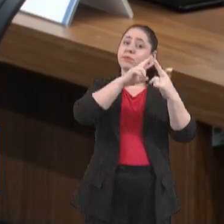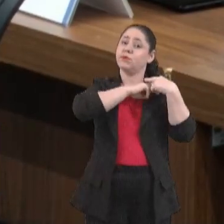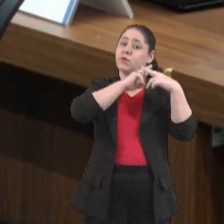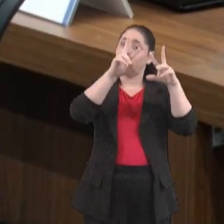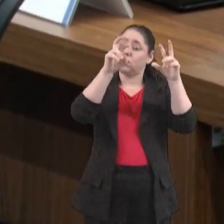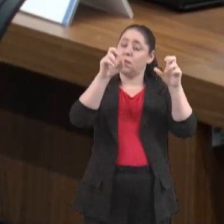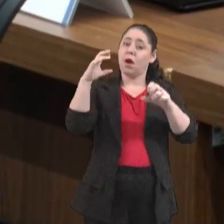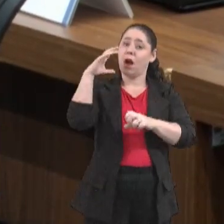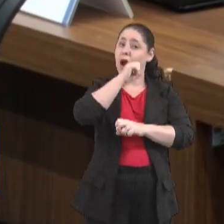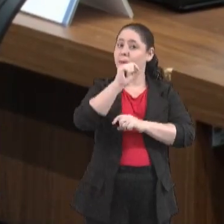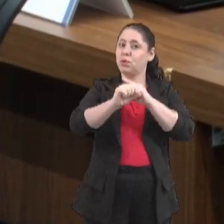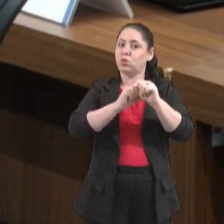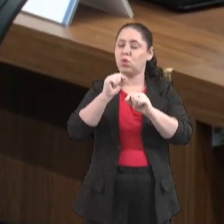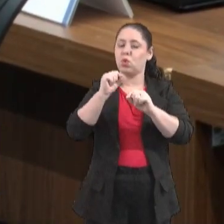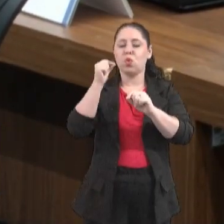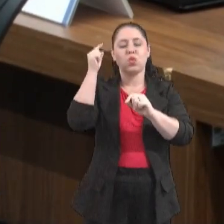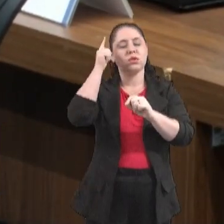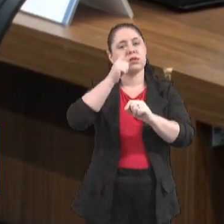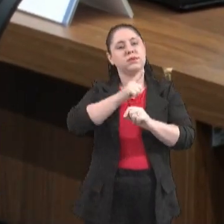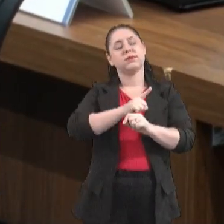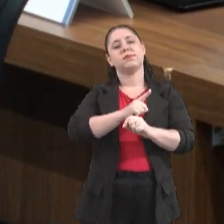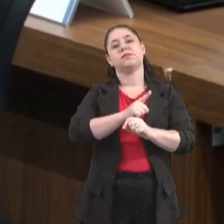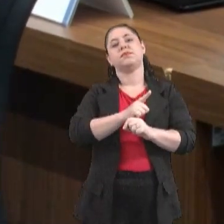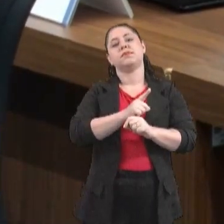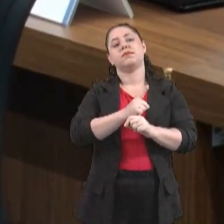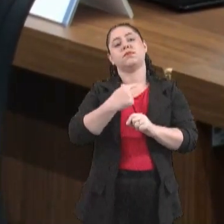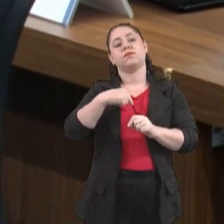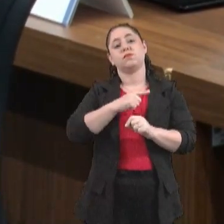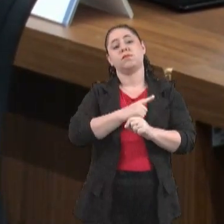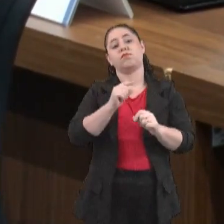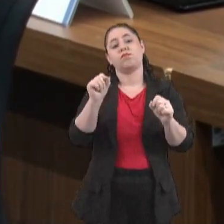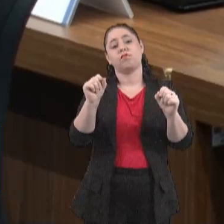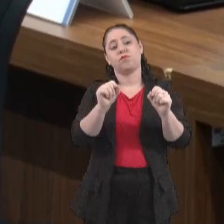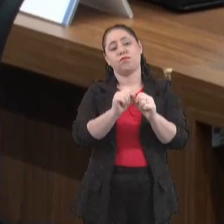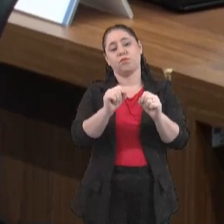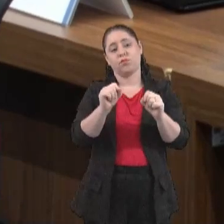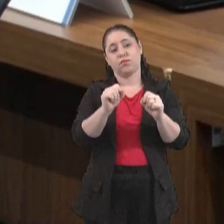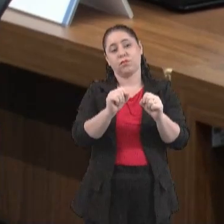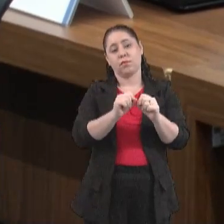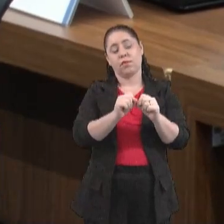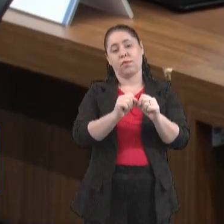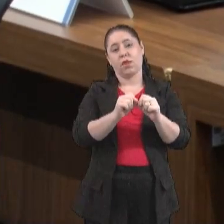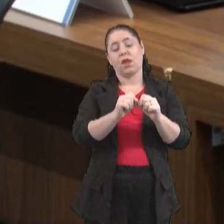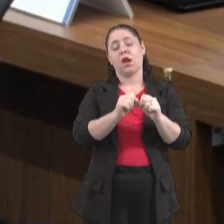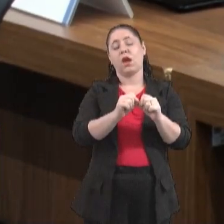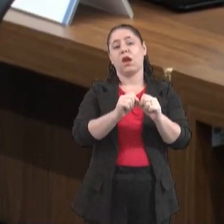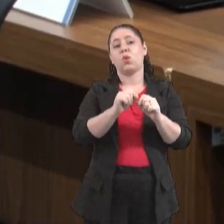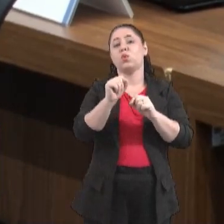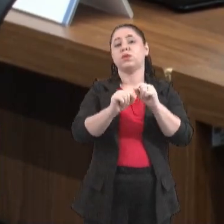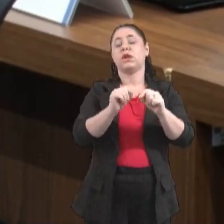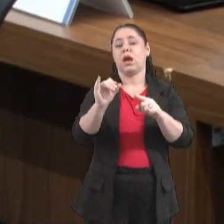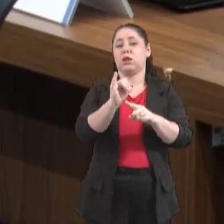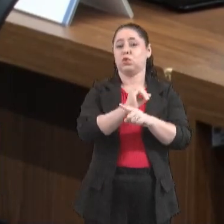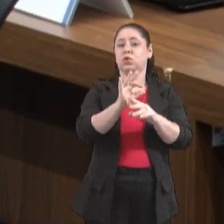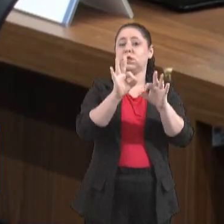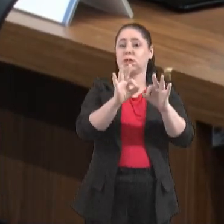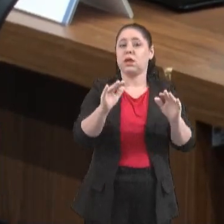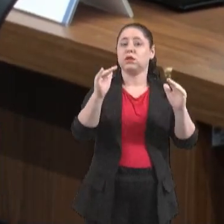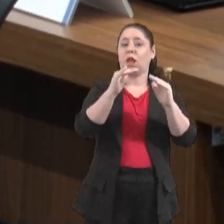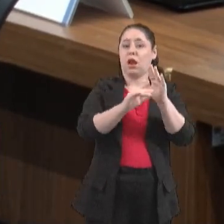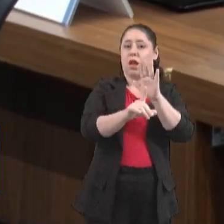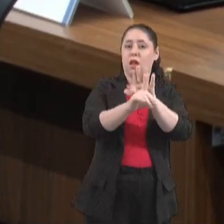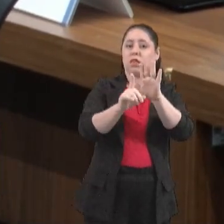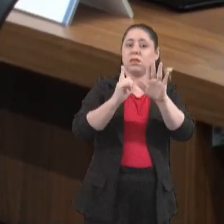mais rapidamente possível, possamos nos cercar de um diploma legal, das providências que Vossa